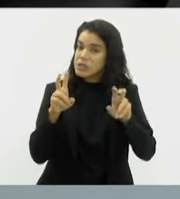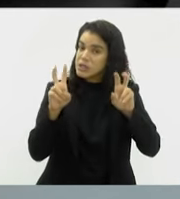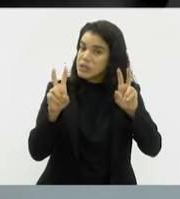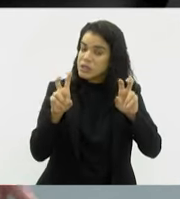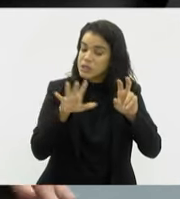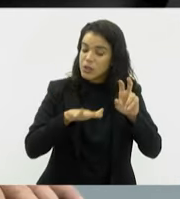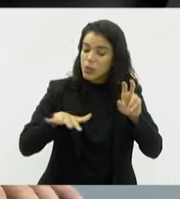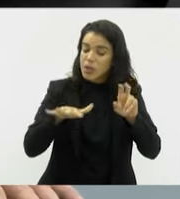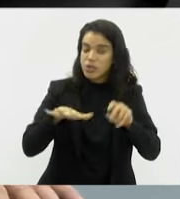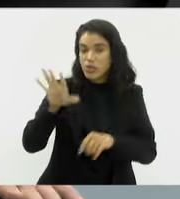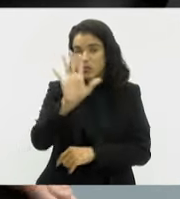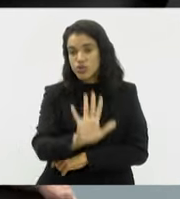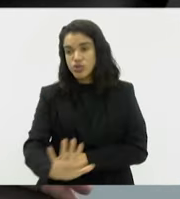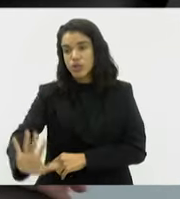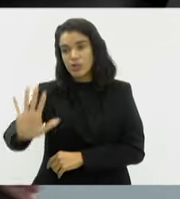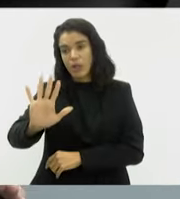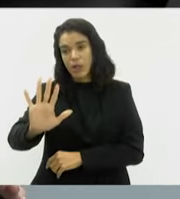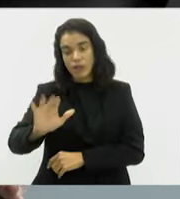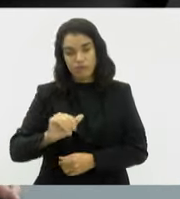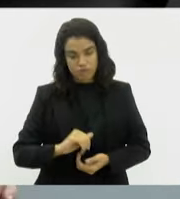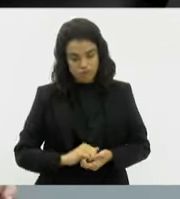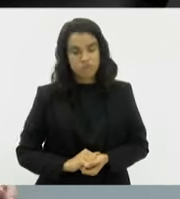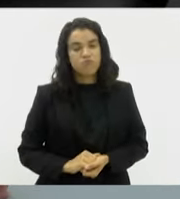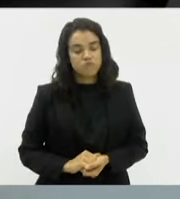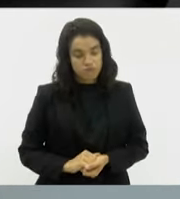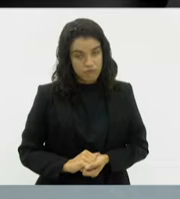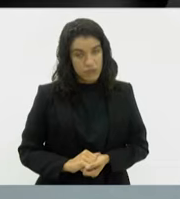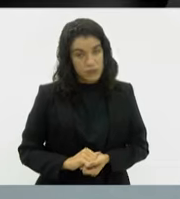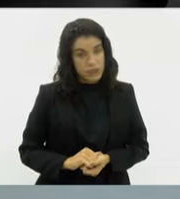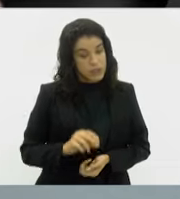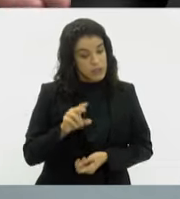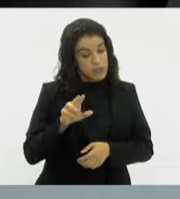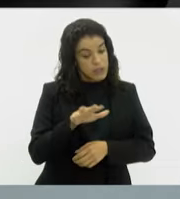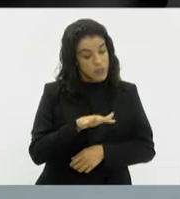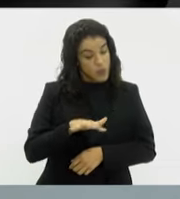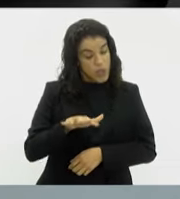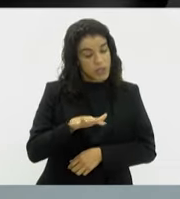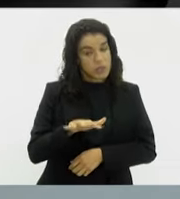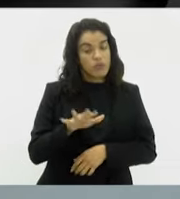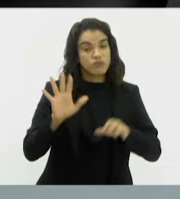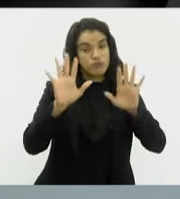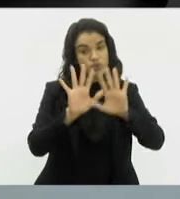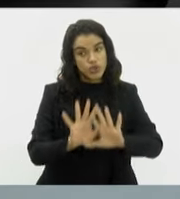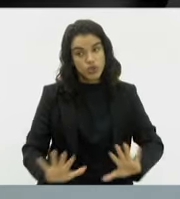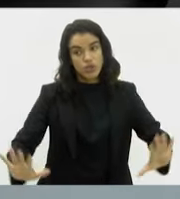genéricas, porque a nossa decisão será sobre questões genéricas e não questão